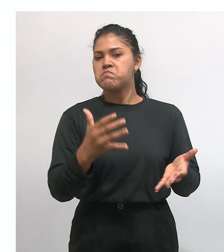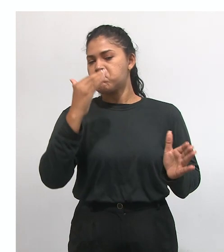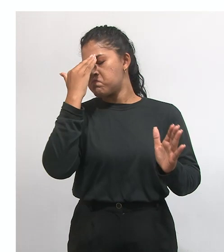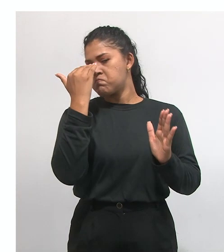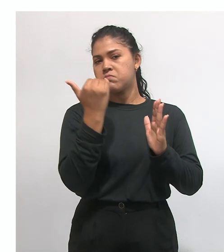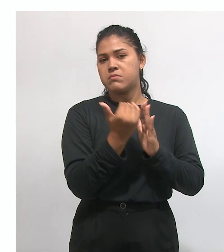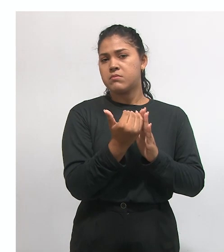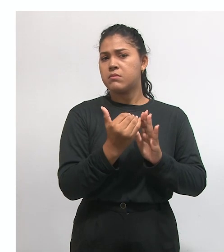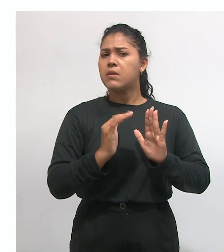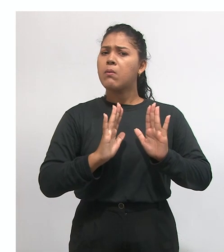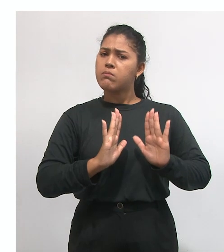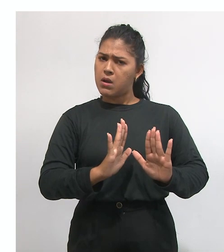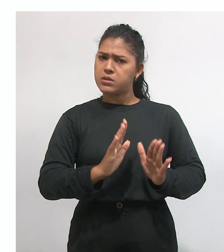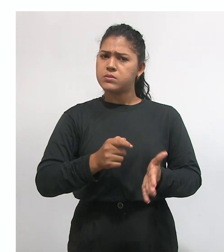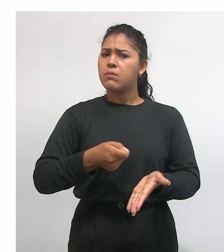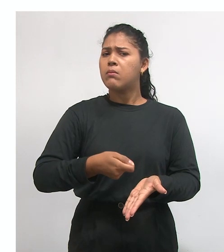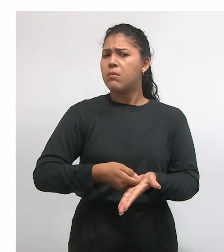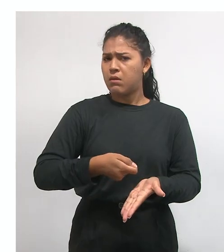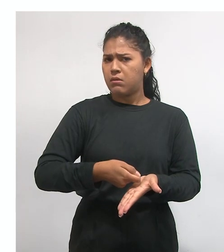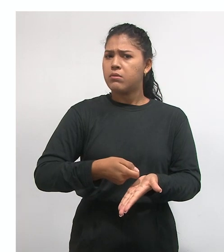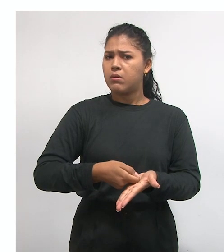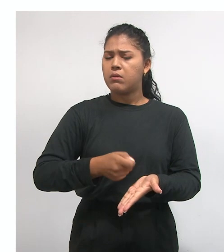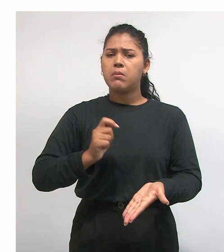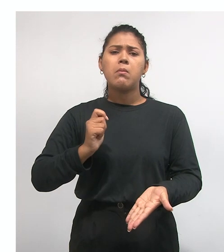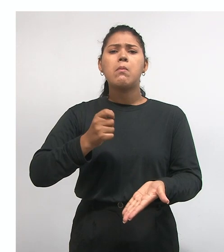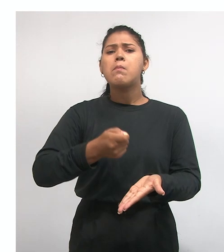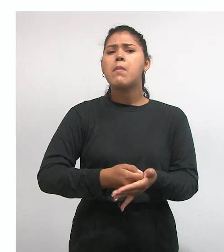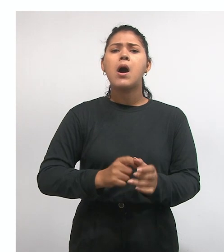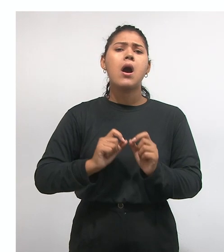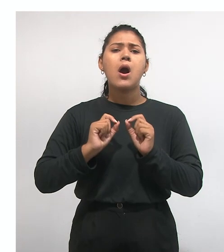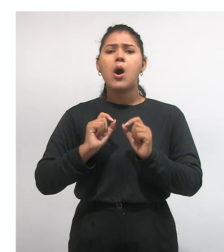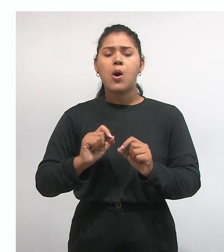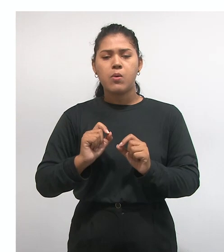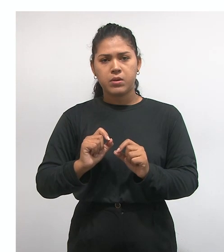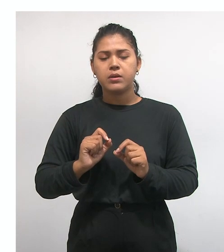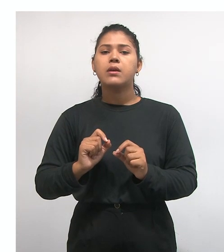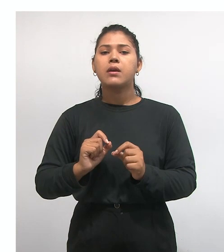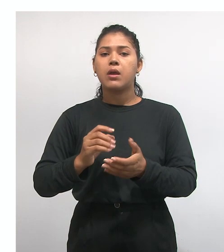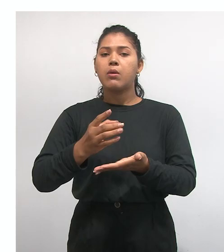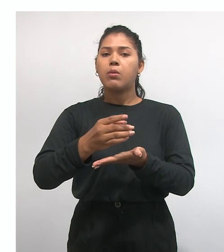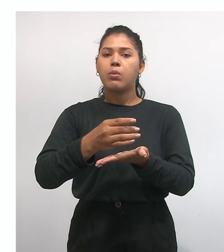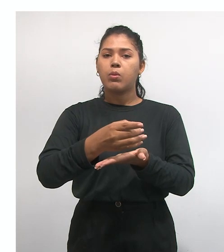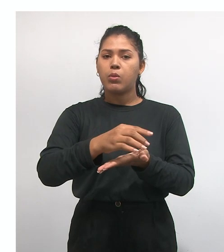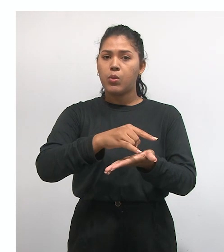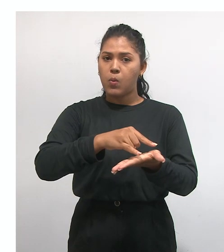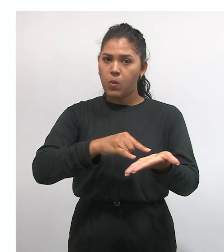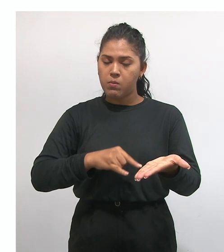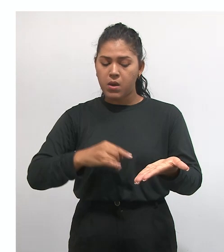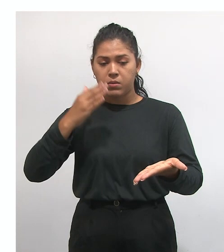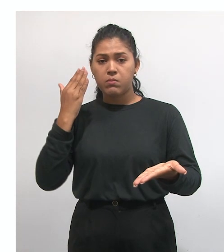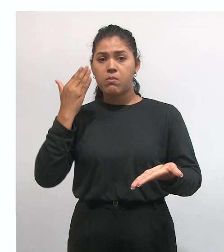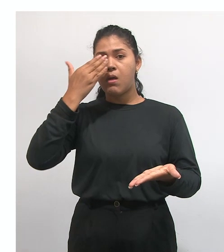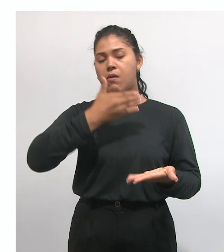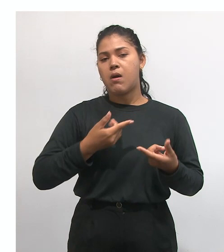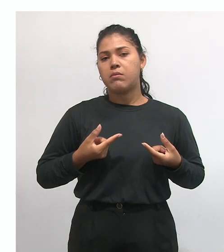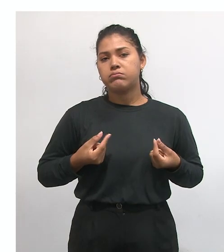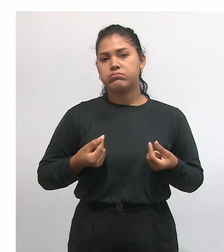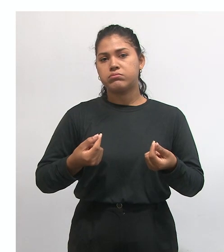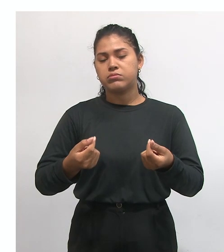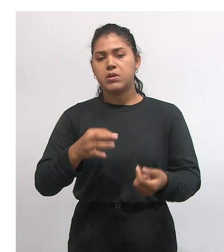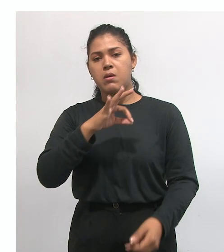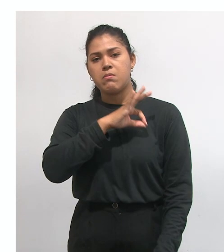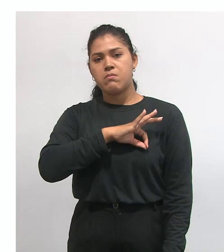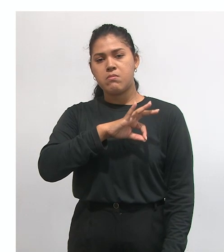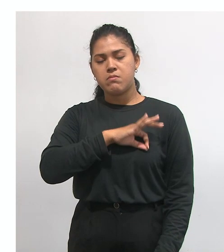imposto de renda, você é obrigado à obrigação acessória, que é fazer a declaração do imposto de renda, tá? Esse é um exemplo. Outra